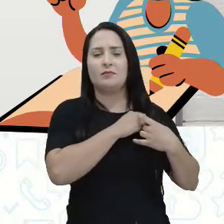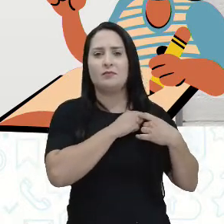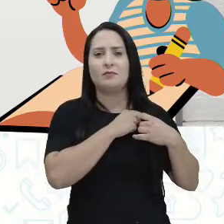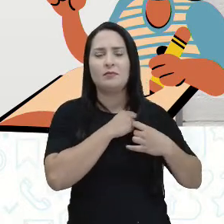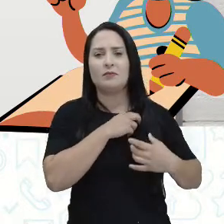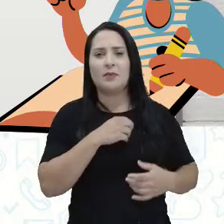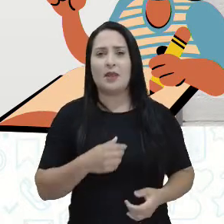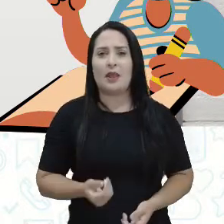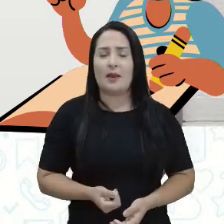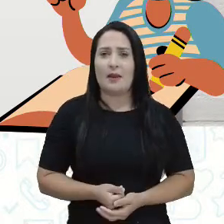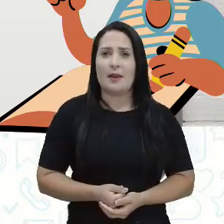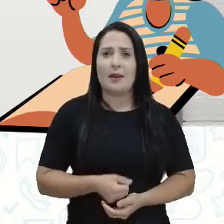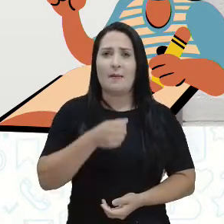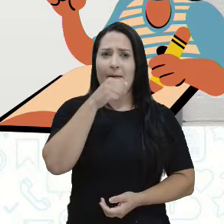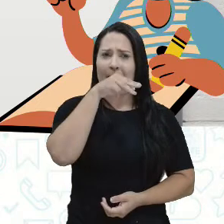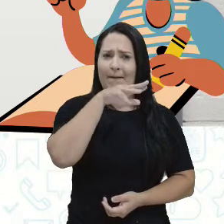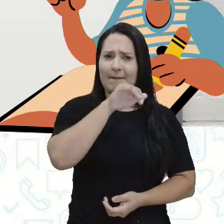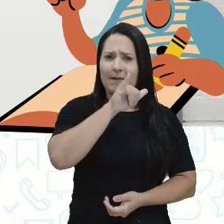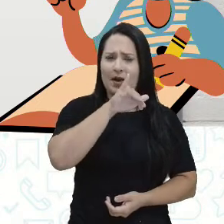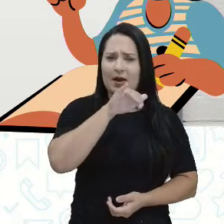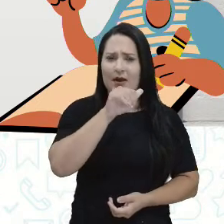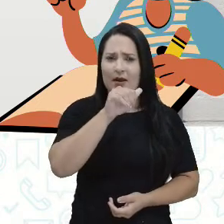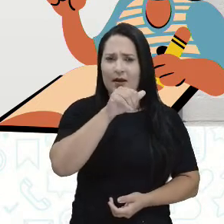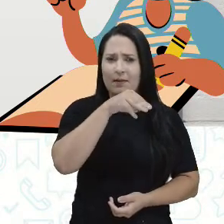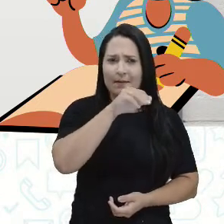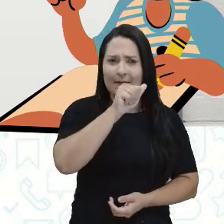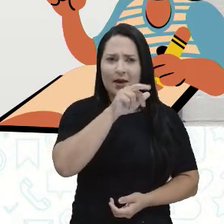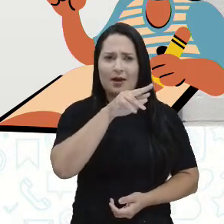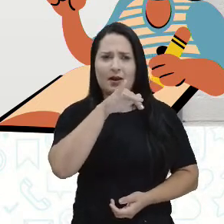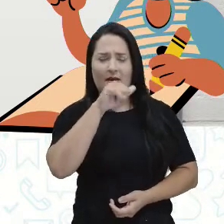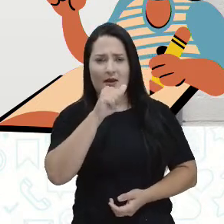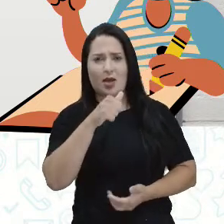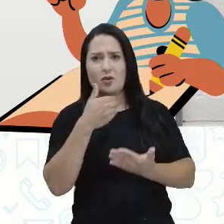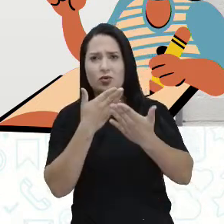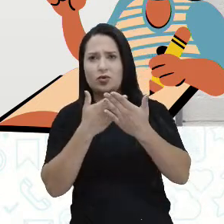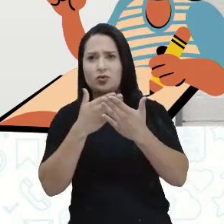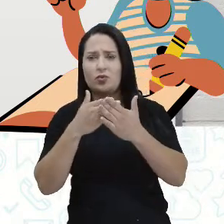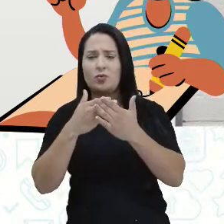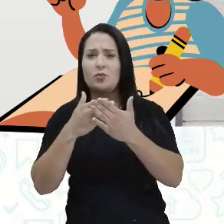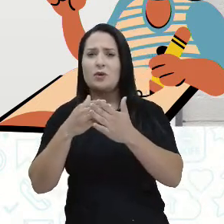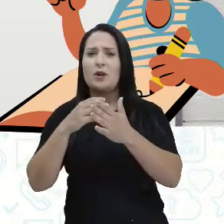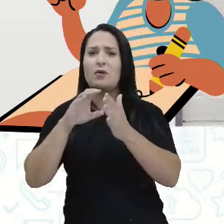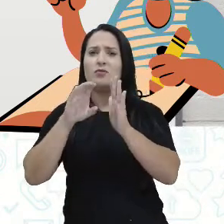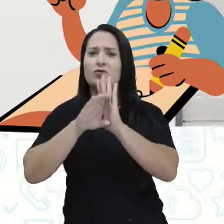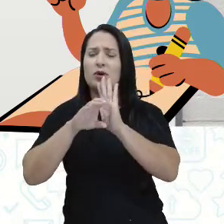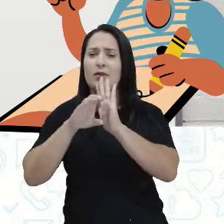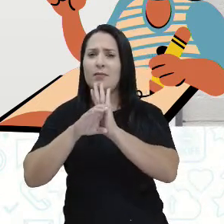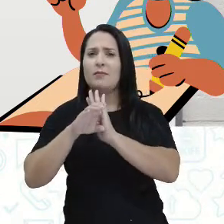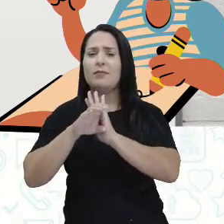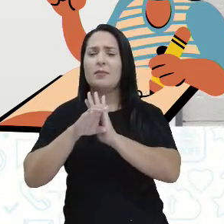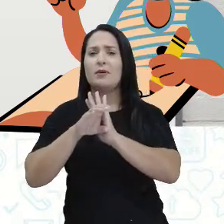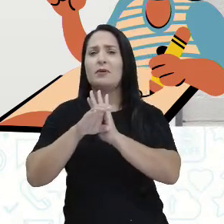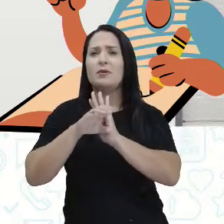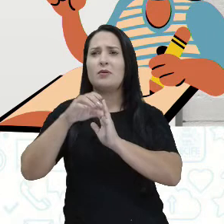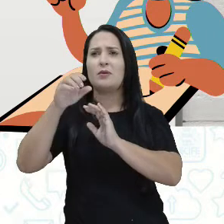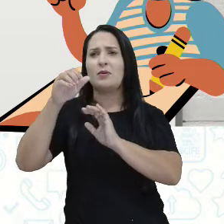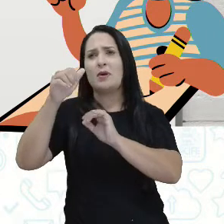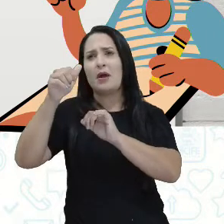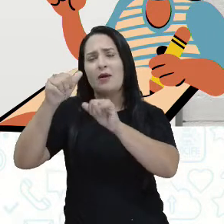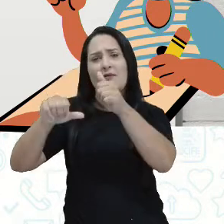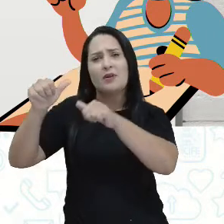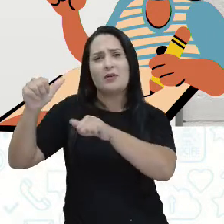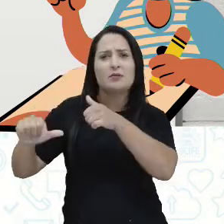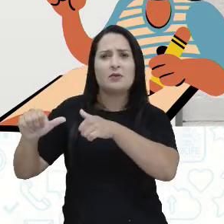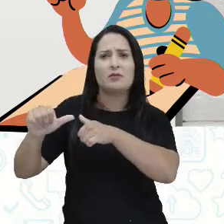os capítulos para a avaliação. A segunda é, Maria estuda todos os capítulos para a